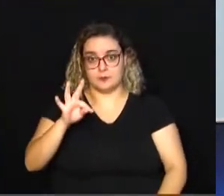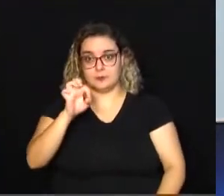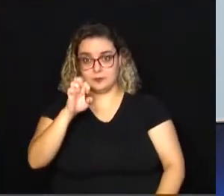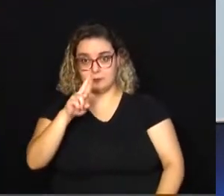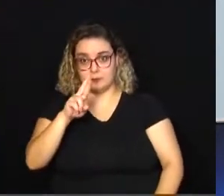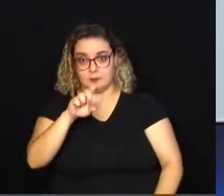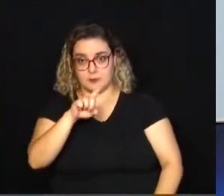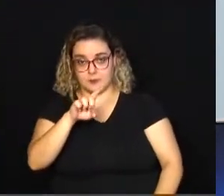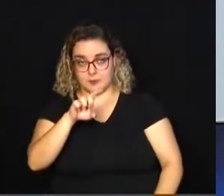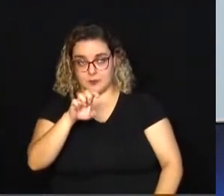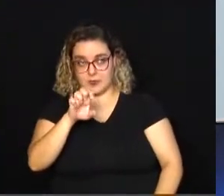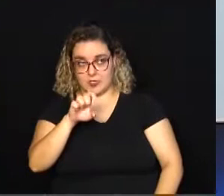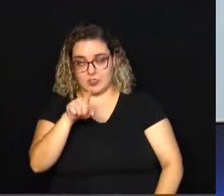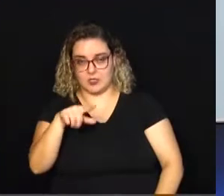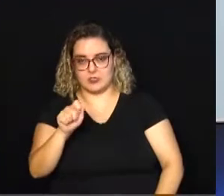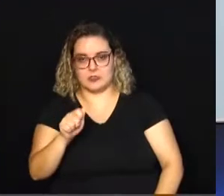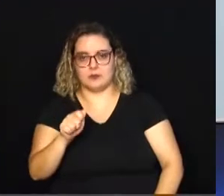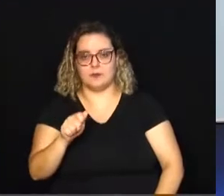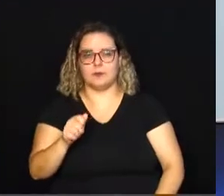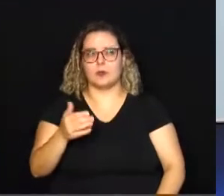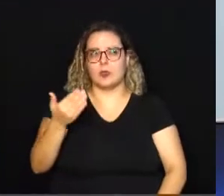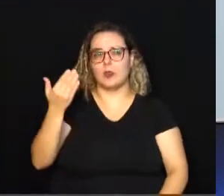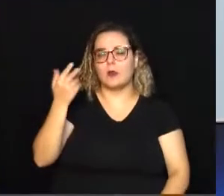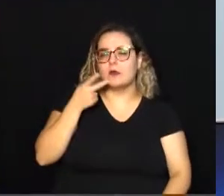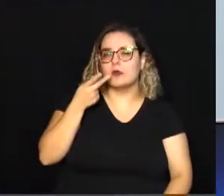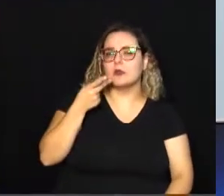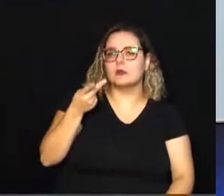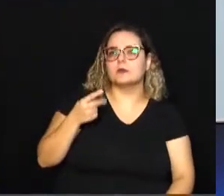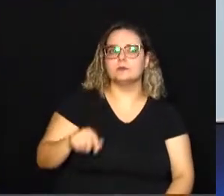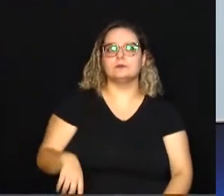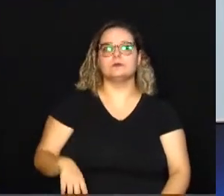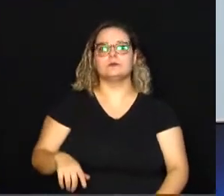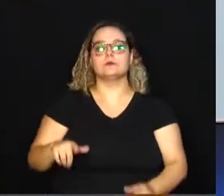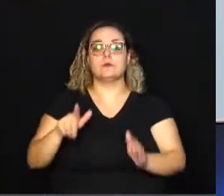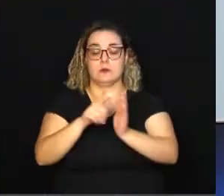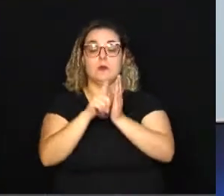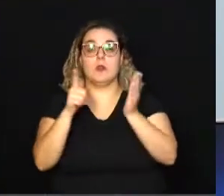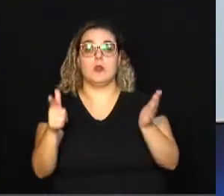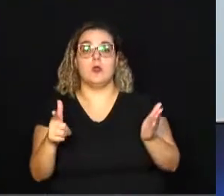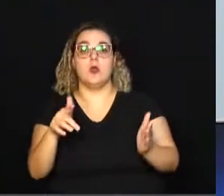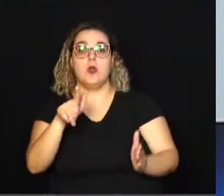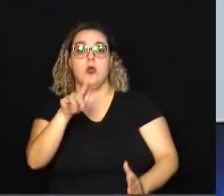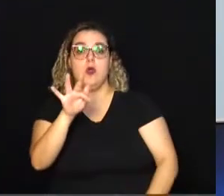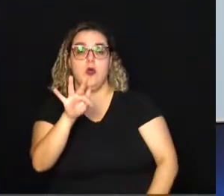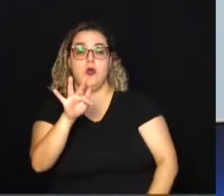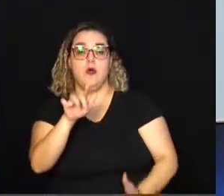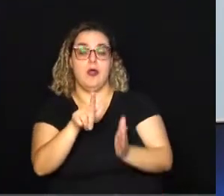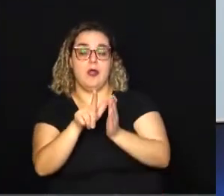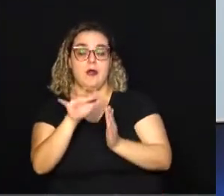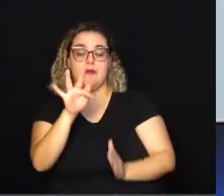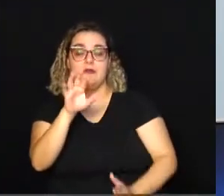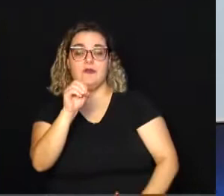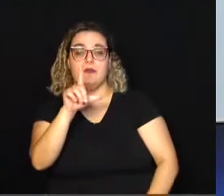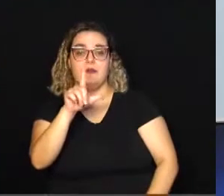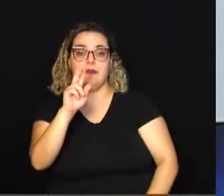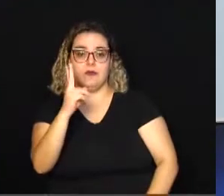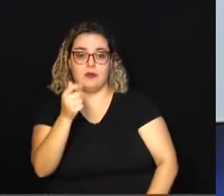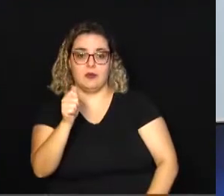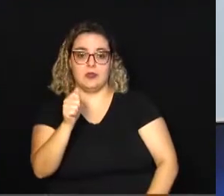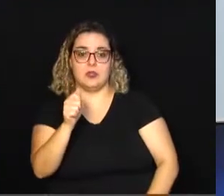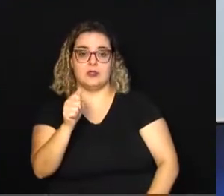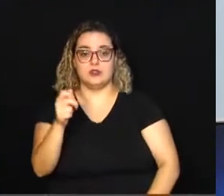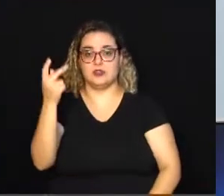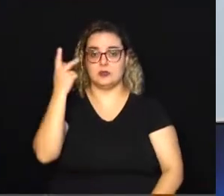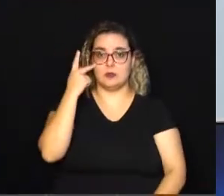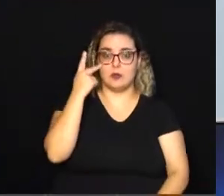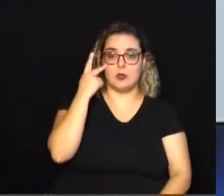distância. Recentemente eu li uma reportagem na Folha de São Paulo, em que falava de uma professora deficiente visual